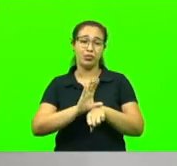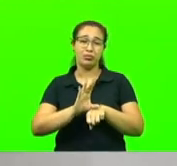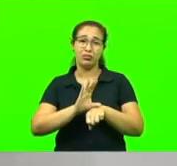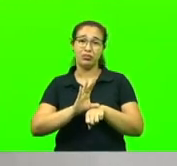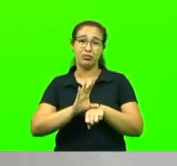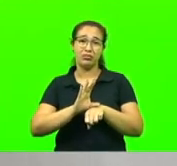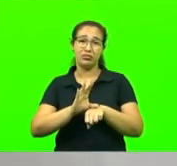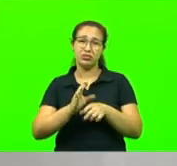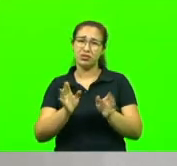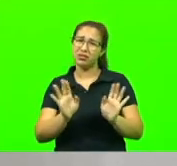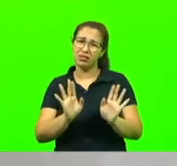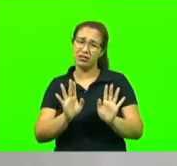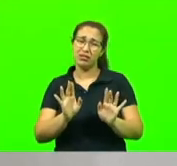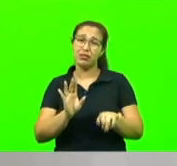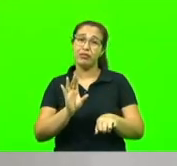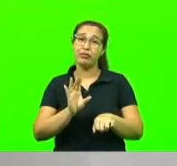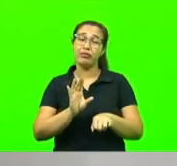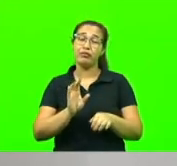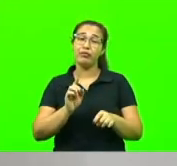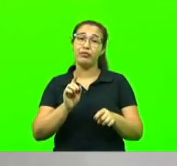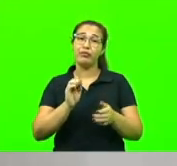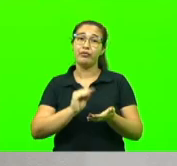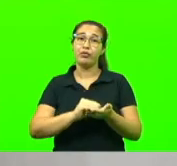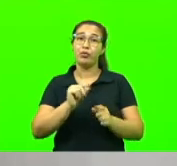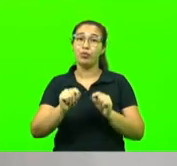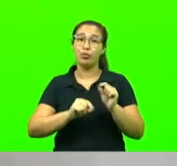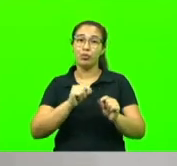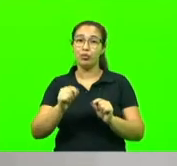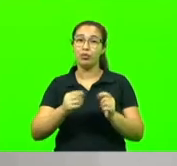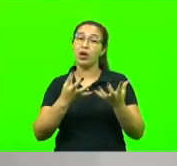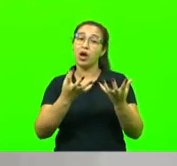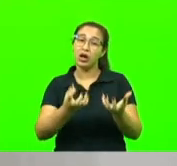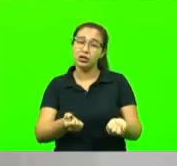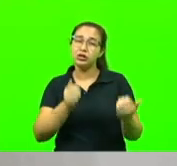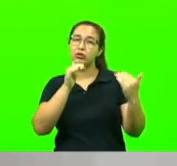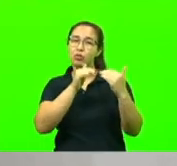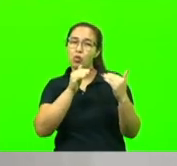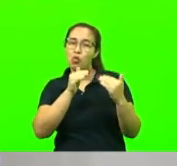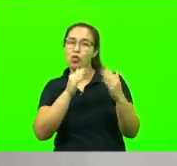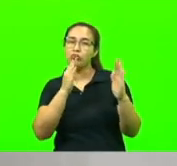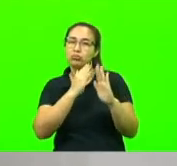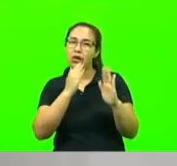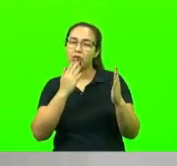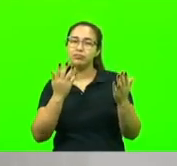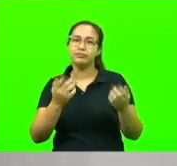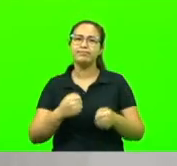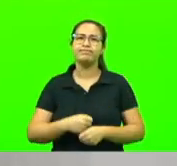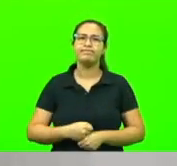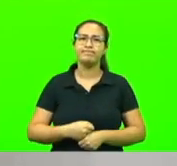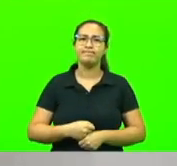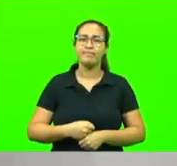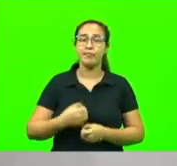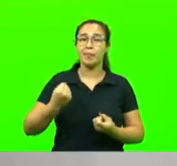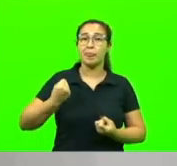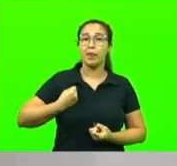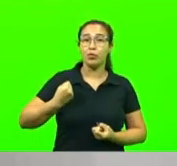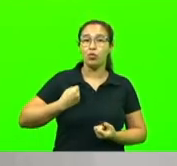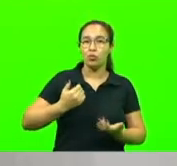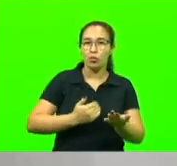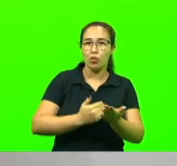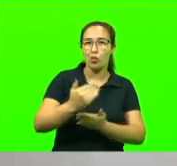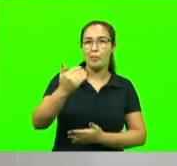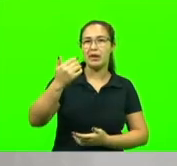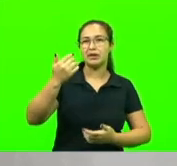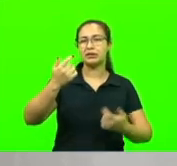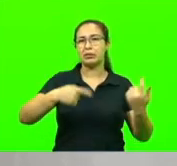faltou foi boa vontade. Primeiramente, logicamente, vou falar de números, vou falar de contradições, começando